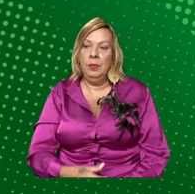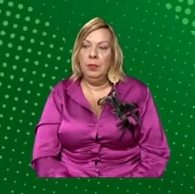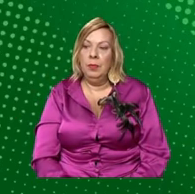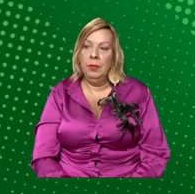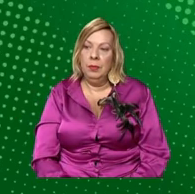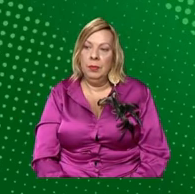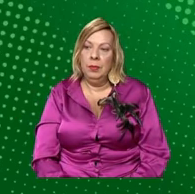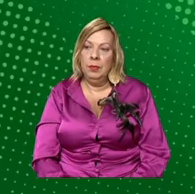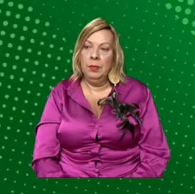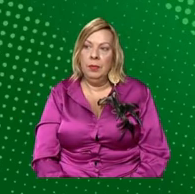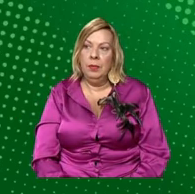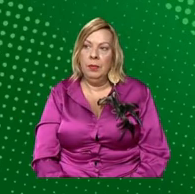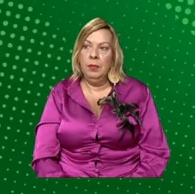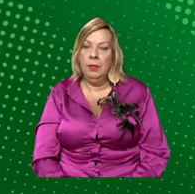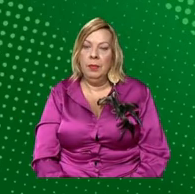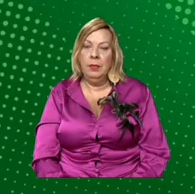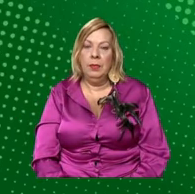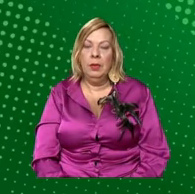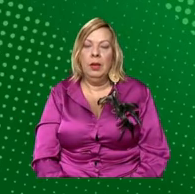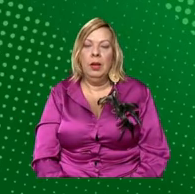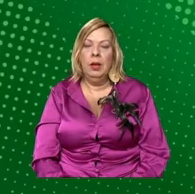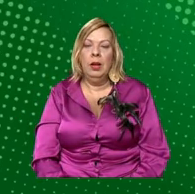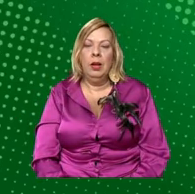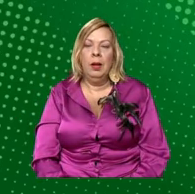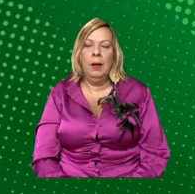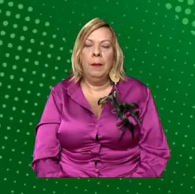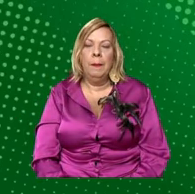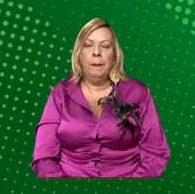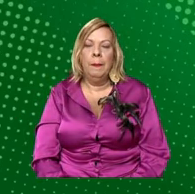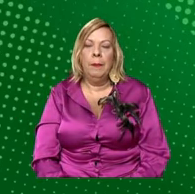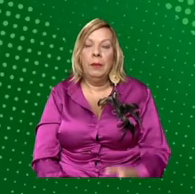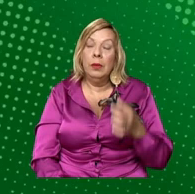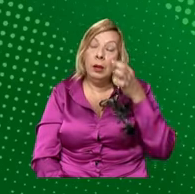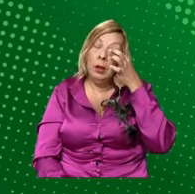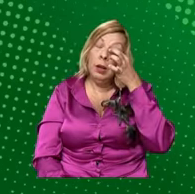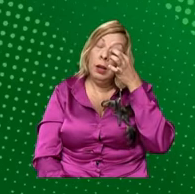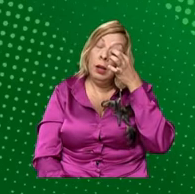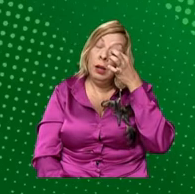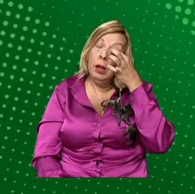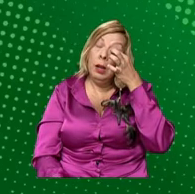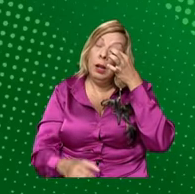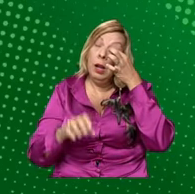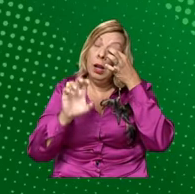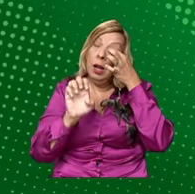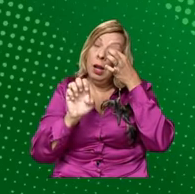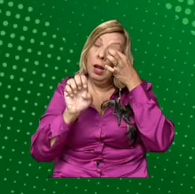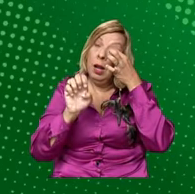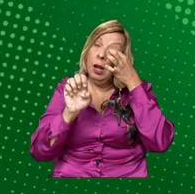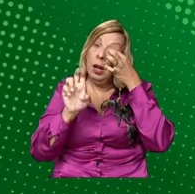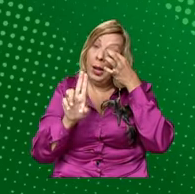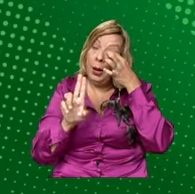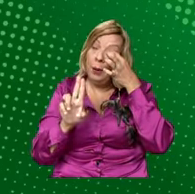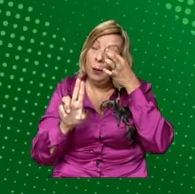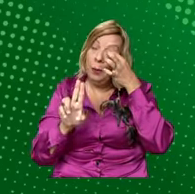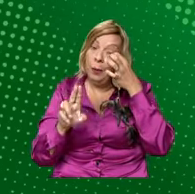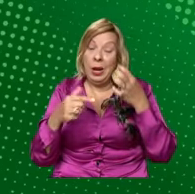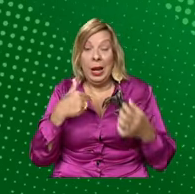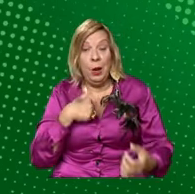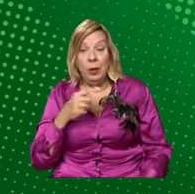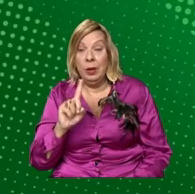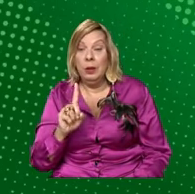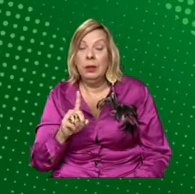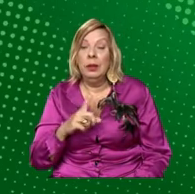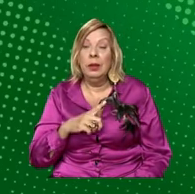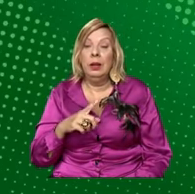013930, eu, que não sou eu, e Adoiso, Pedrinho aí, ó, padrinho, né? Arleide foi